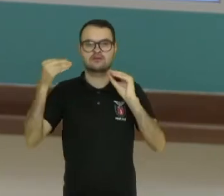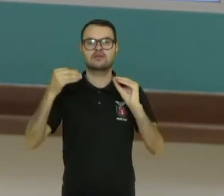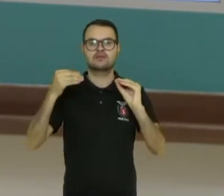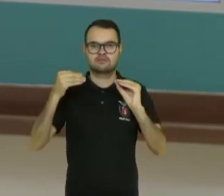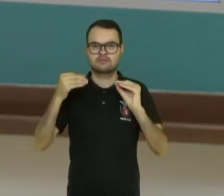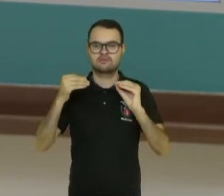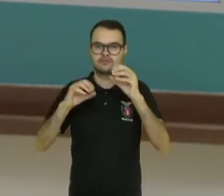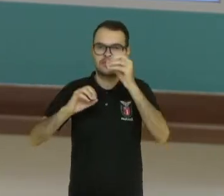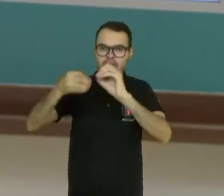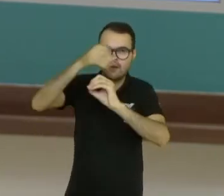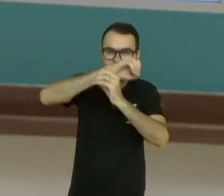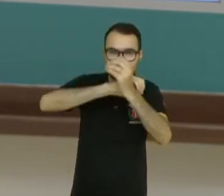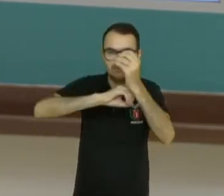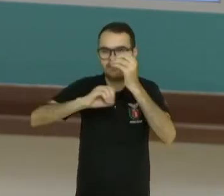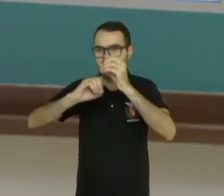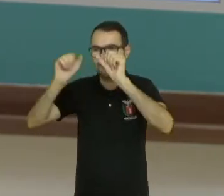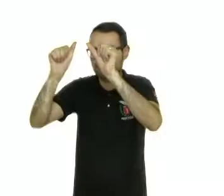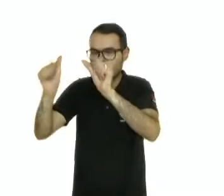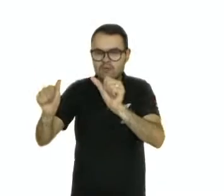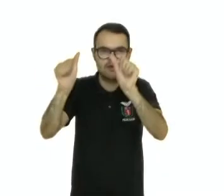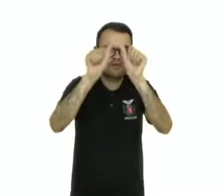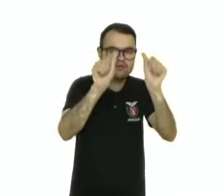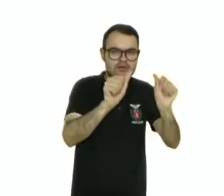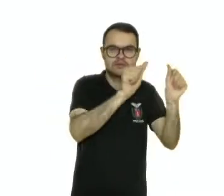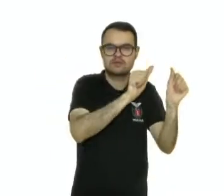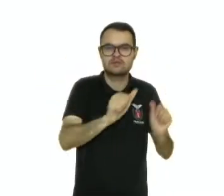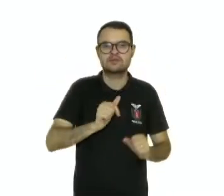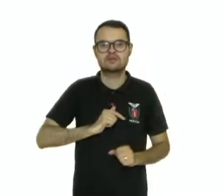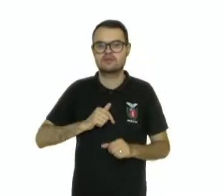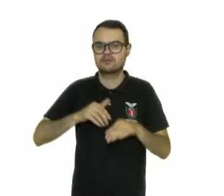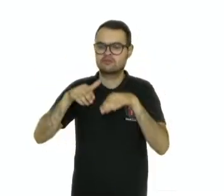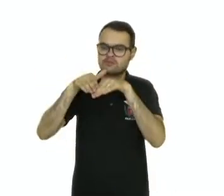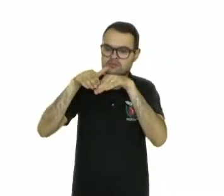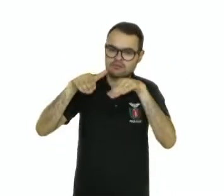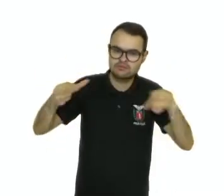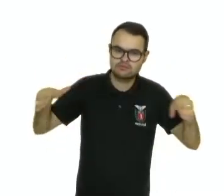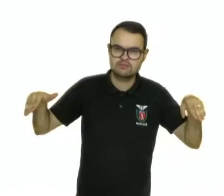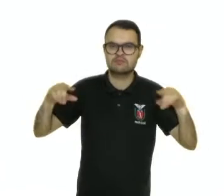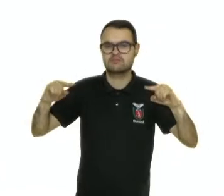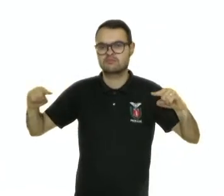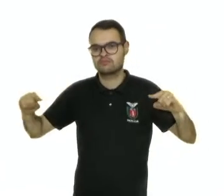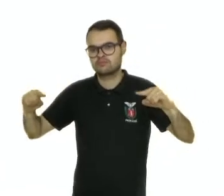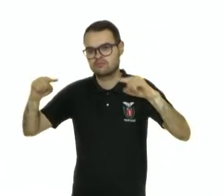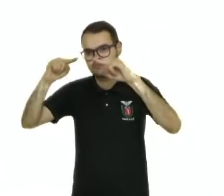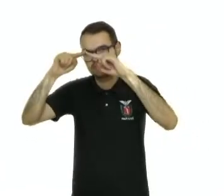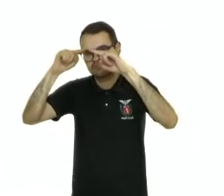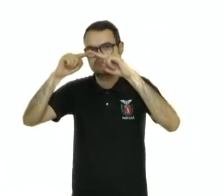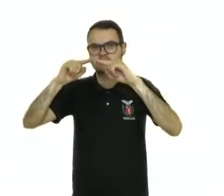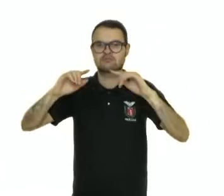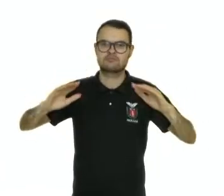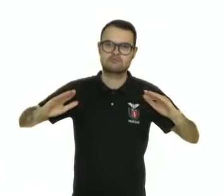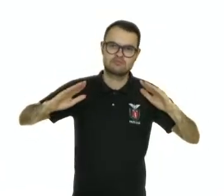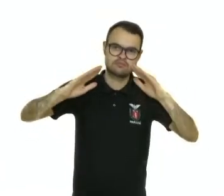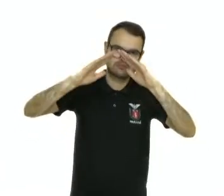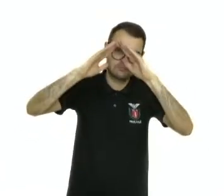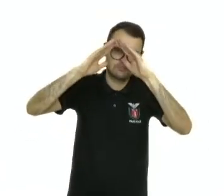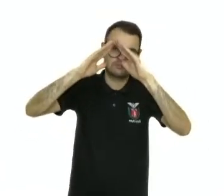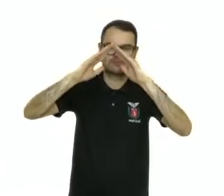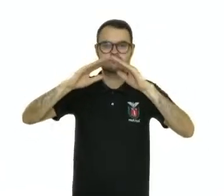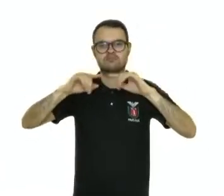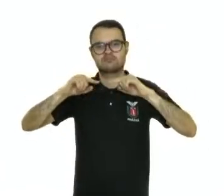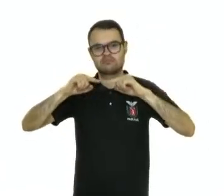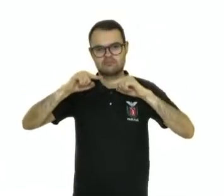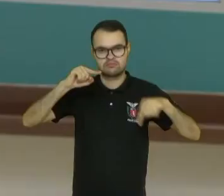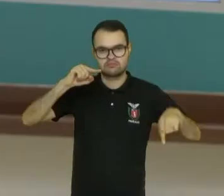algumas figuras geométricas. Então, a gente vai ter compostos lineares, trigonal plana, angular, tetraédrica, piramidal,